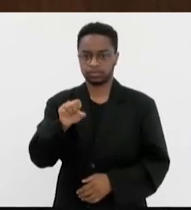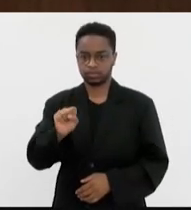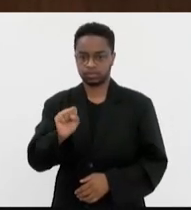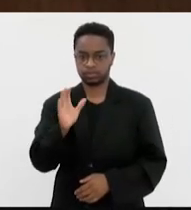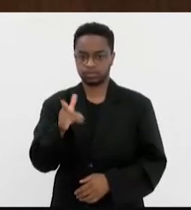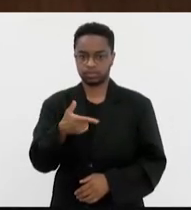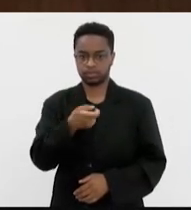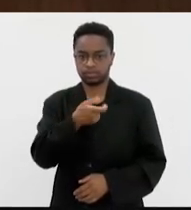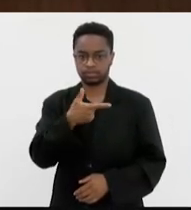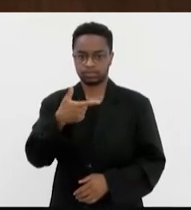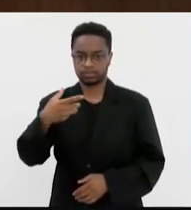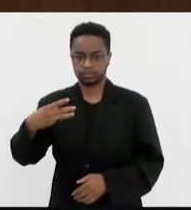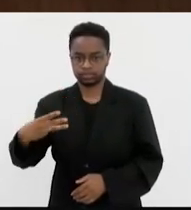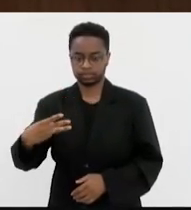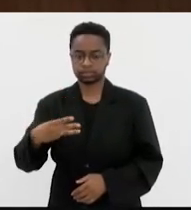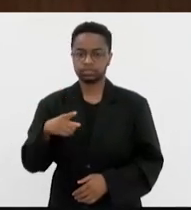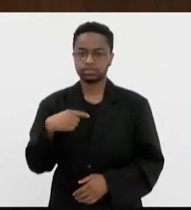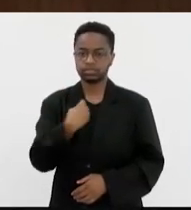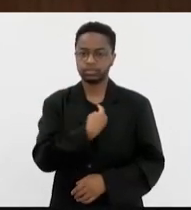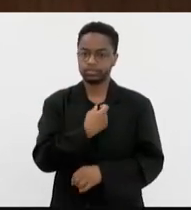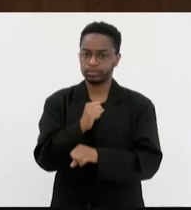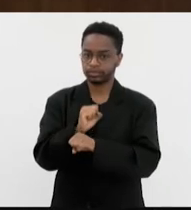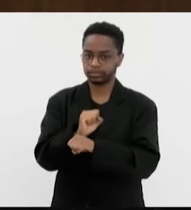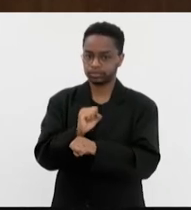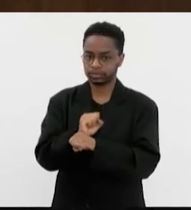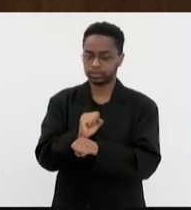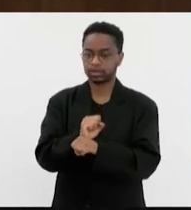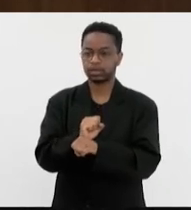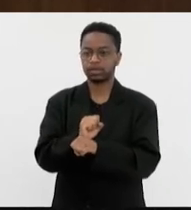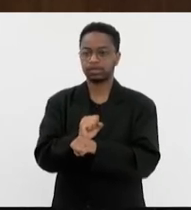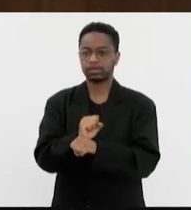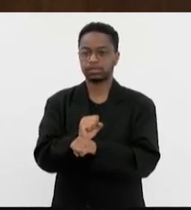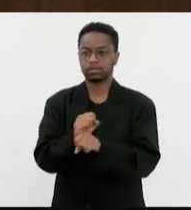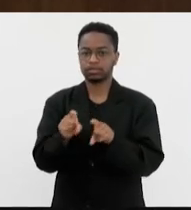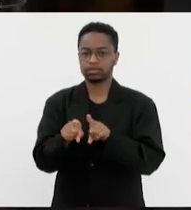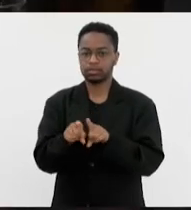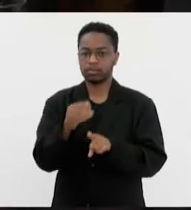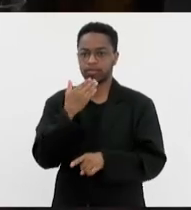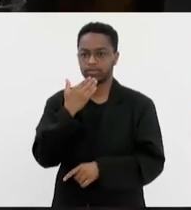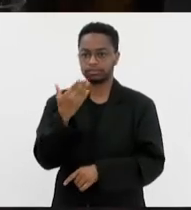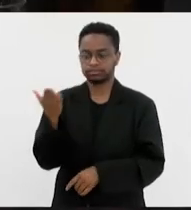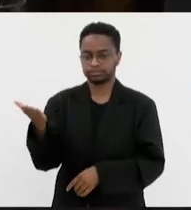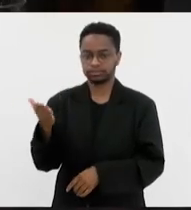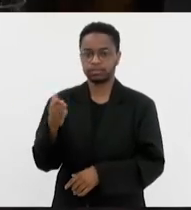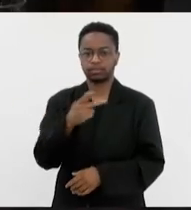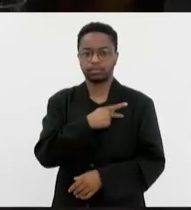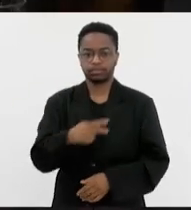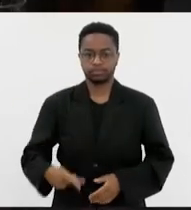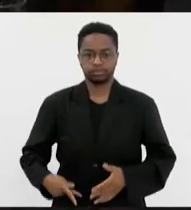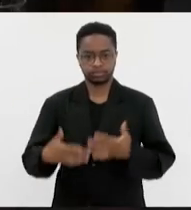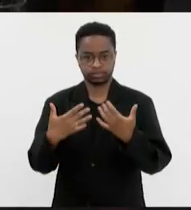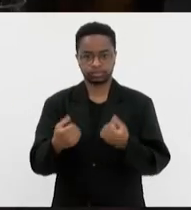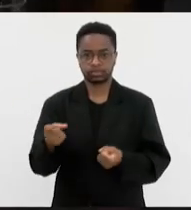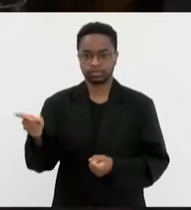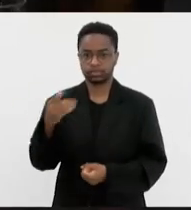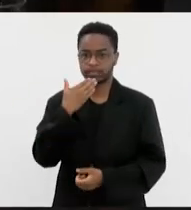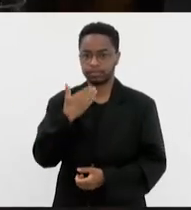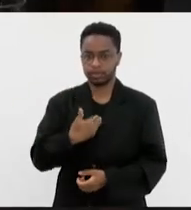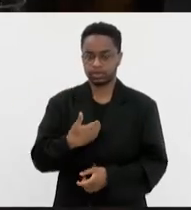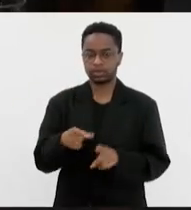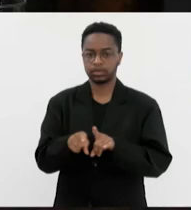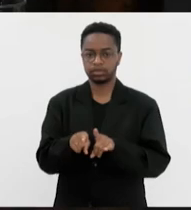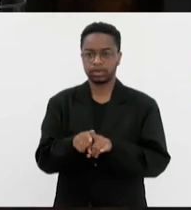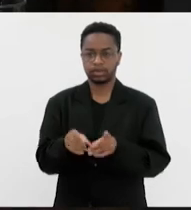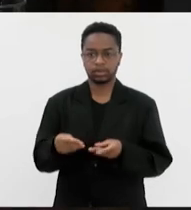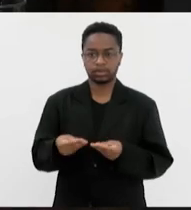478/2023. Então, a gente aguarda a distribuição e pede a Vossa Excelência. A presidência defere o pedido de Vossa Excelência e